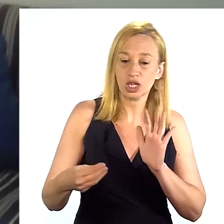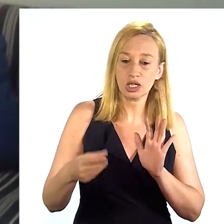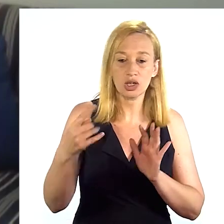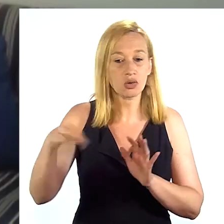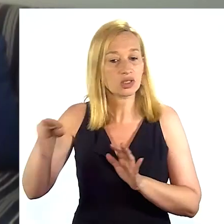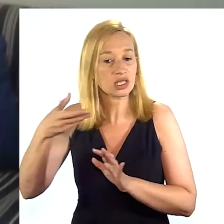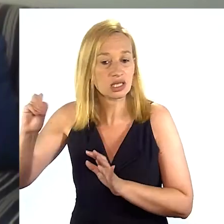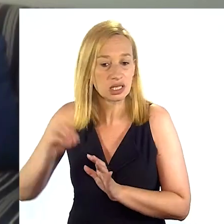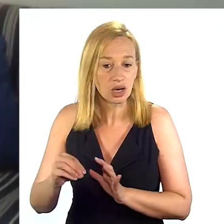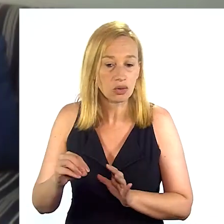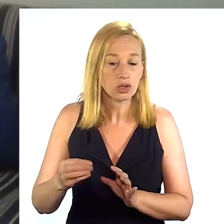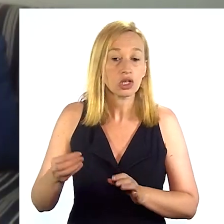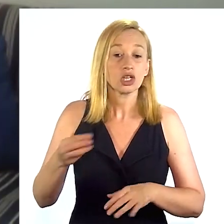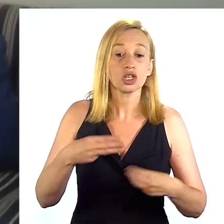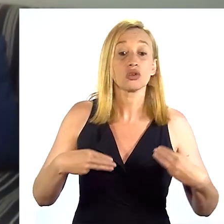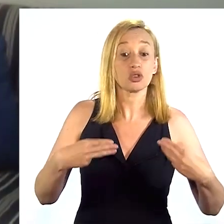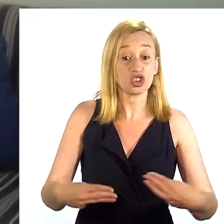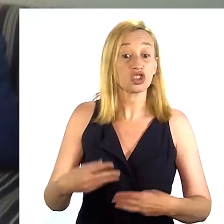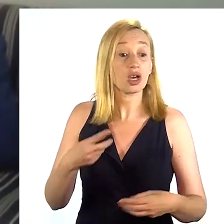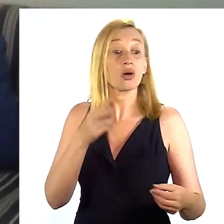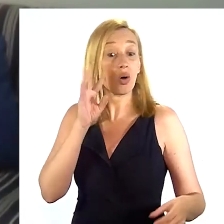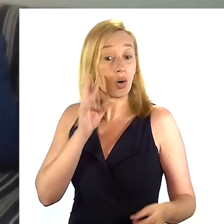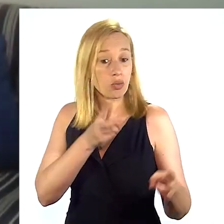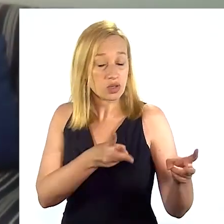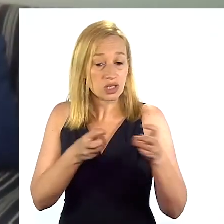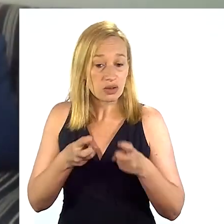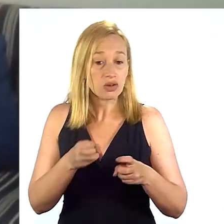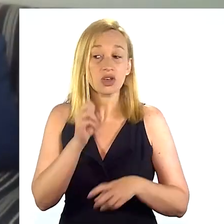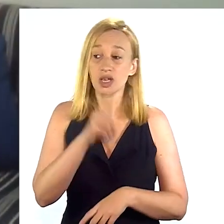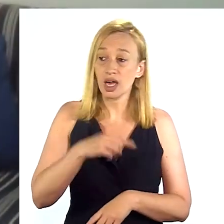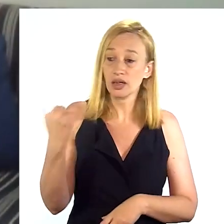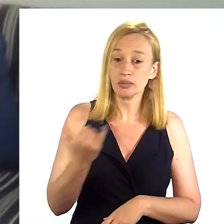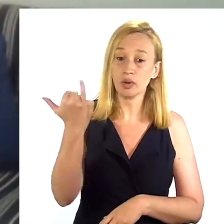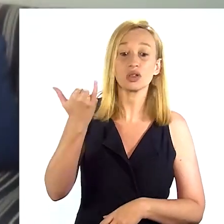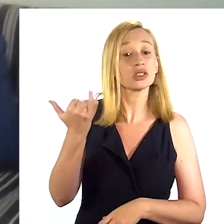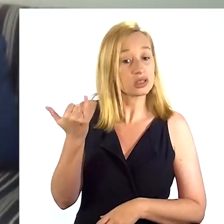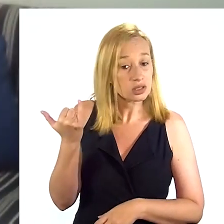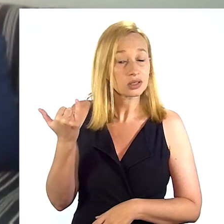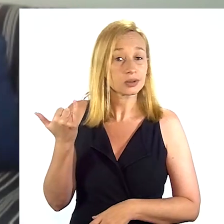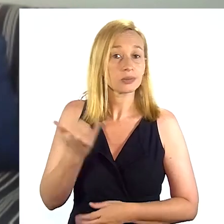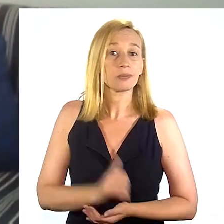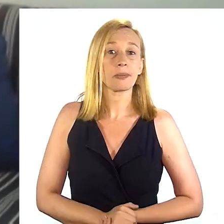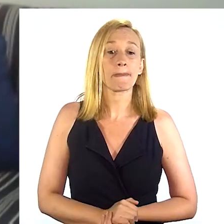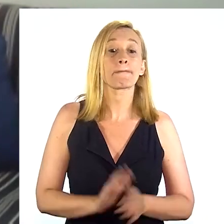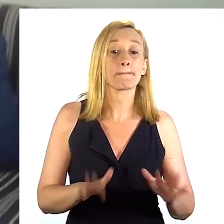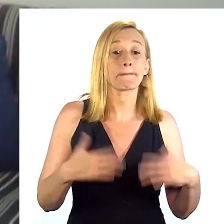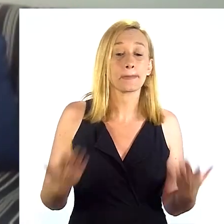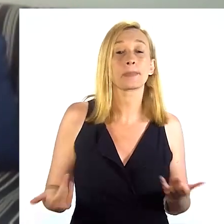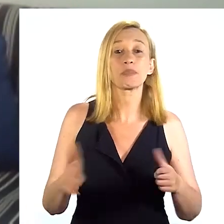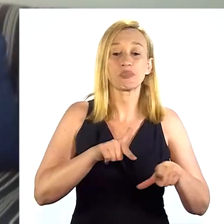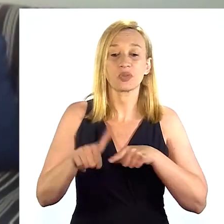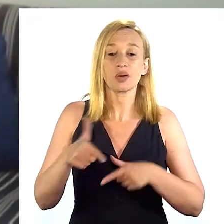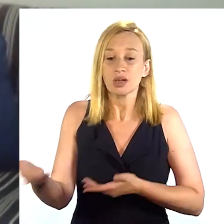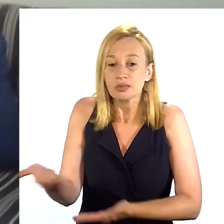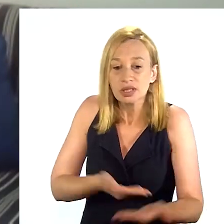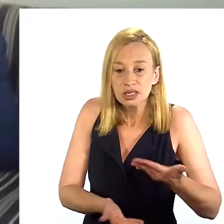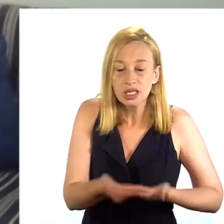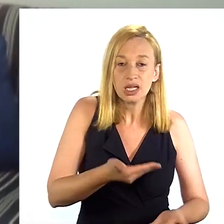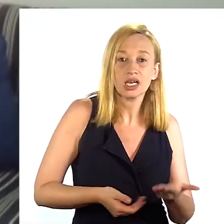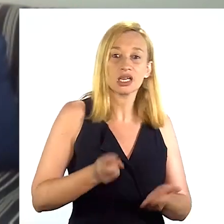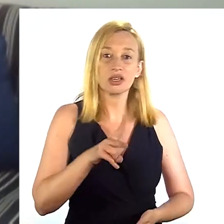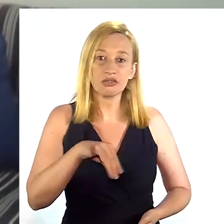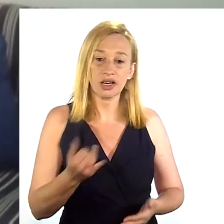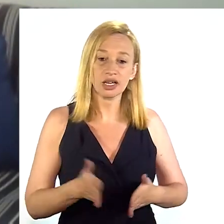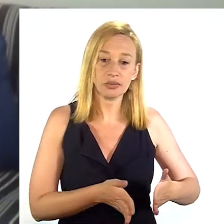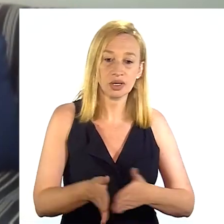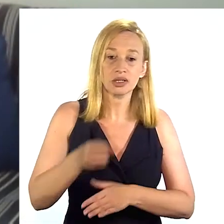no modelo de concessão que o Ministério reconhece que foram extremamente interessantes. Então, é um trabalho de parceria